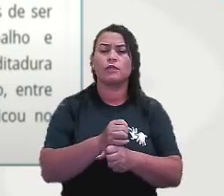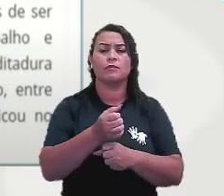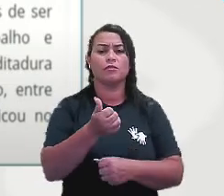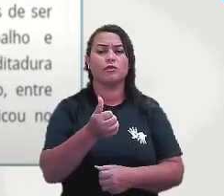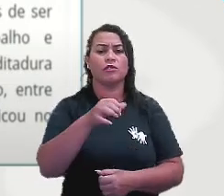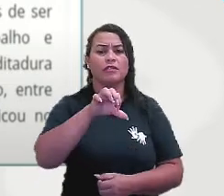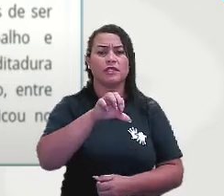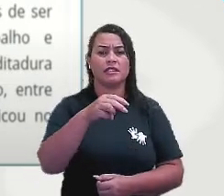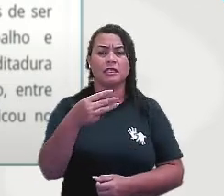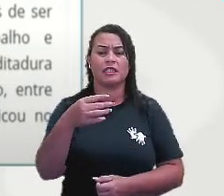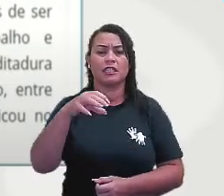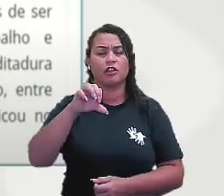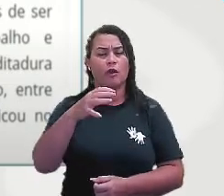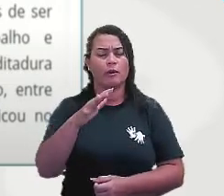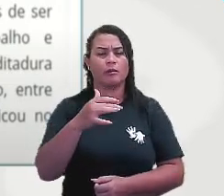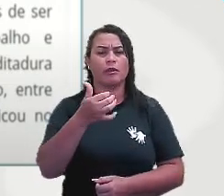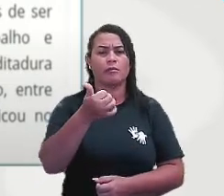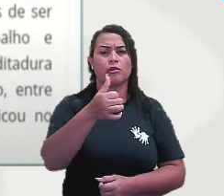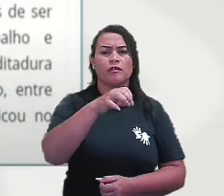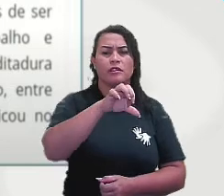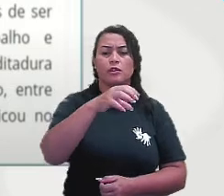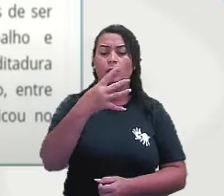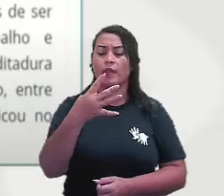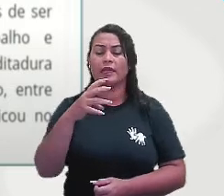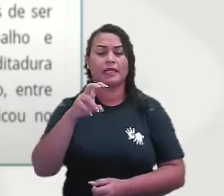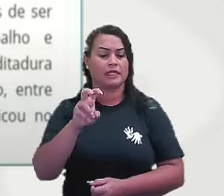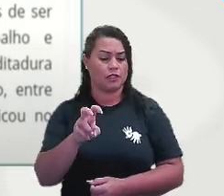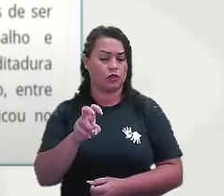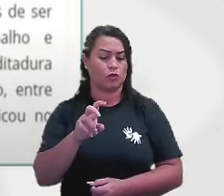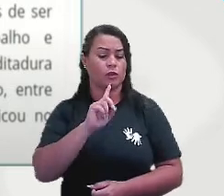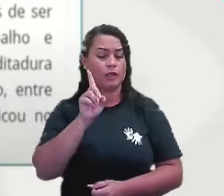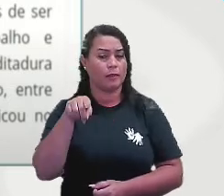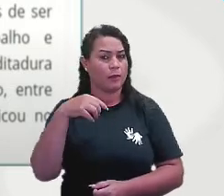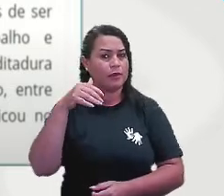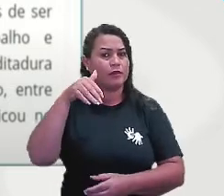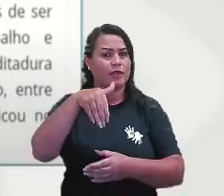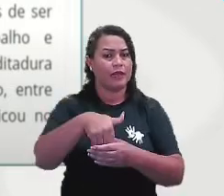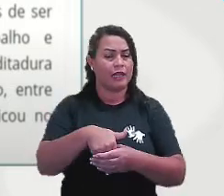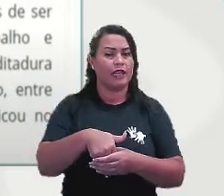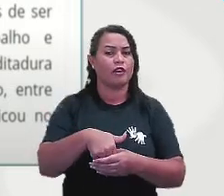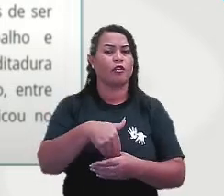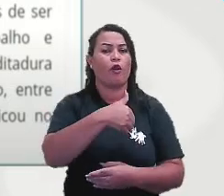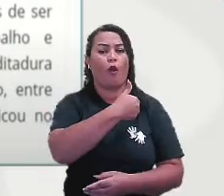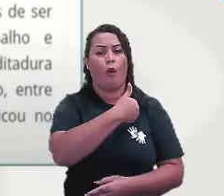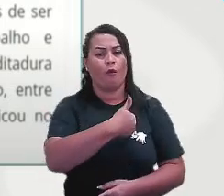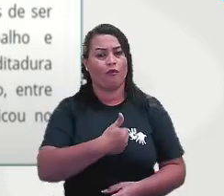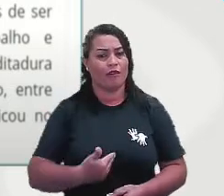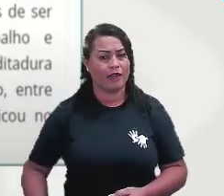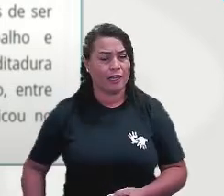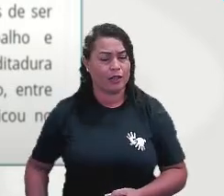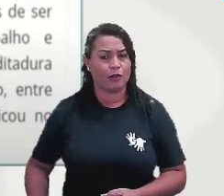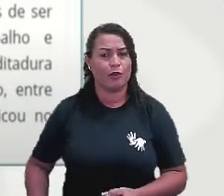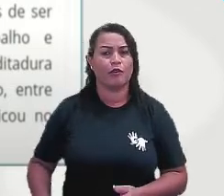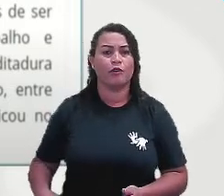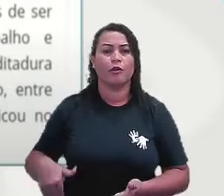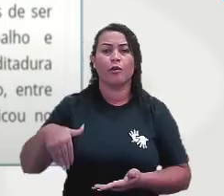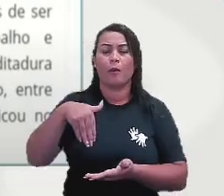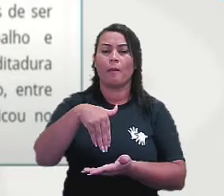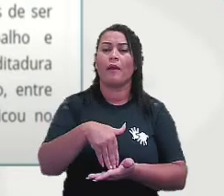1939 e 1945. Depois ele foi eleito governador e ficou no comando do Estado